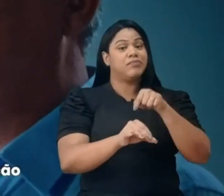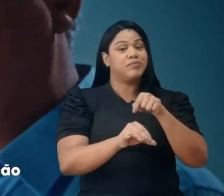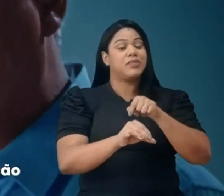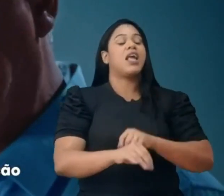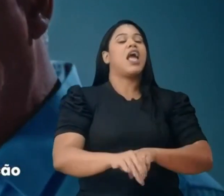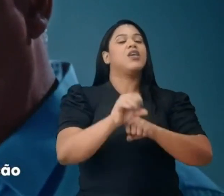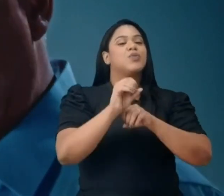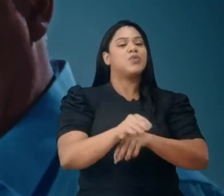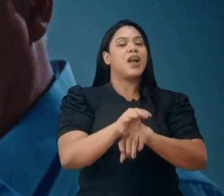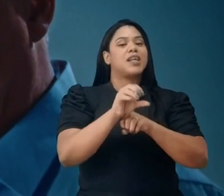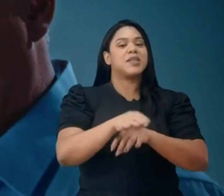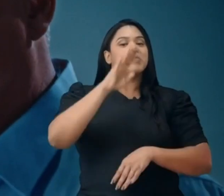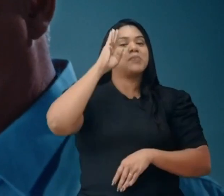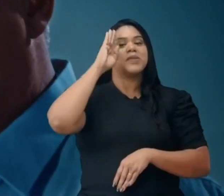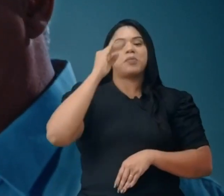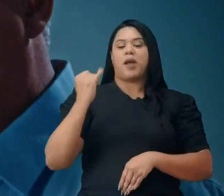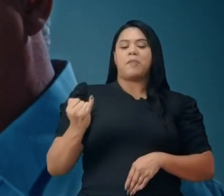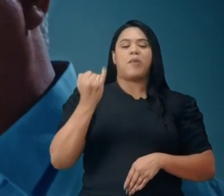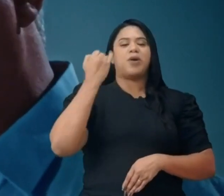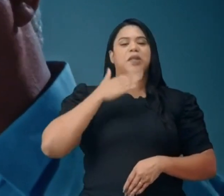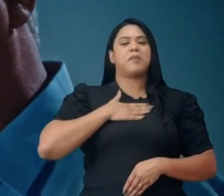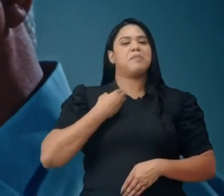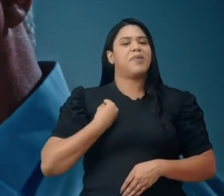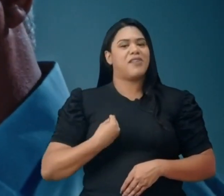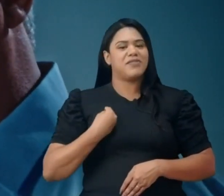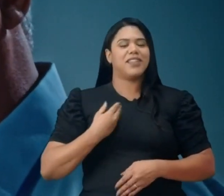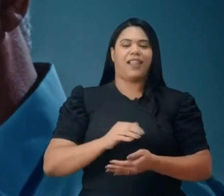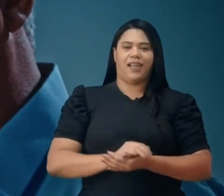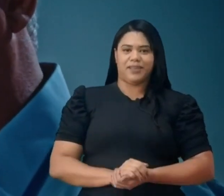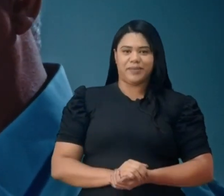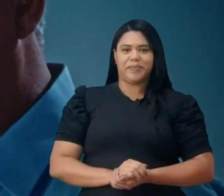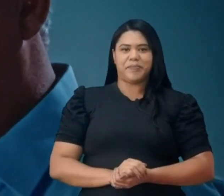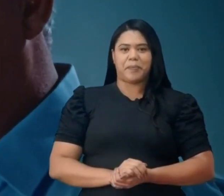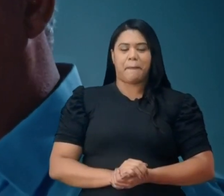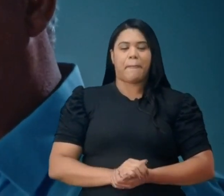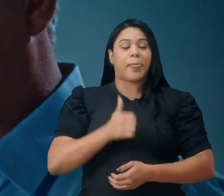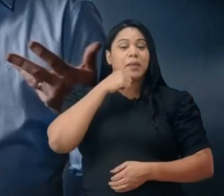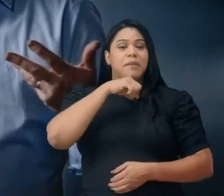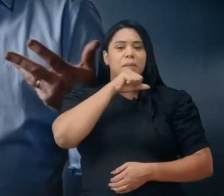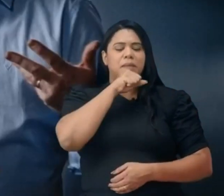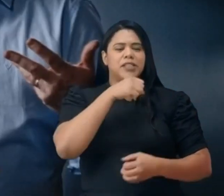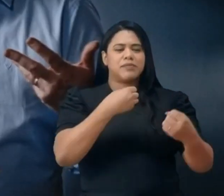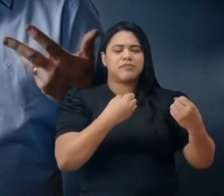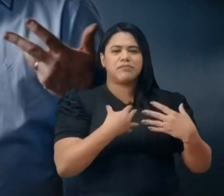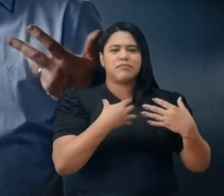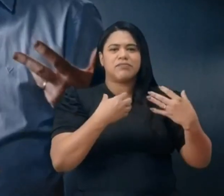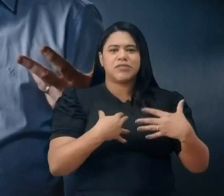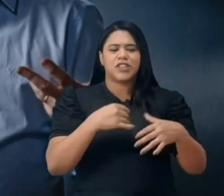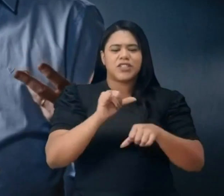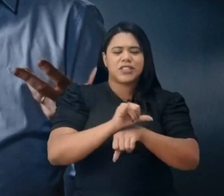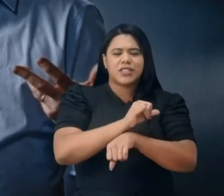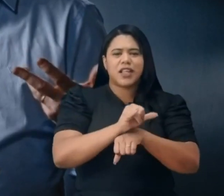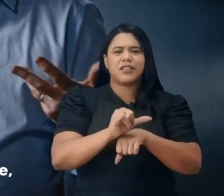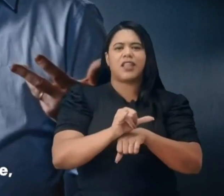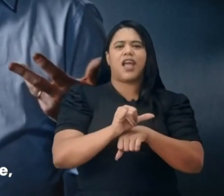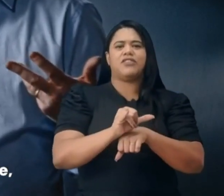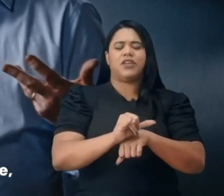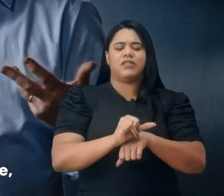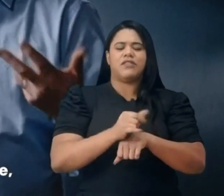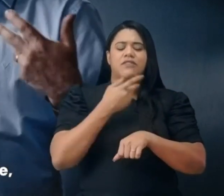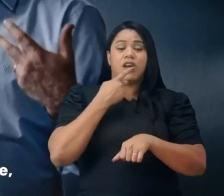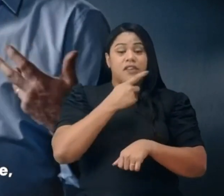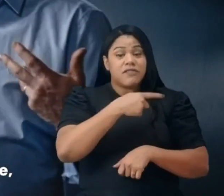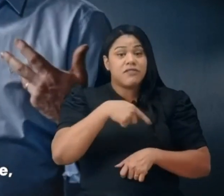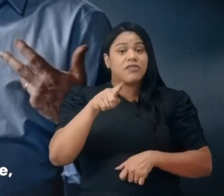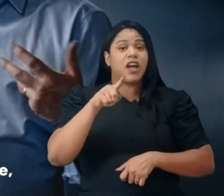com educação, que eu acho que se você perguntar, a coisa mais importante que eu tive na minha vida, como ferramenta para o meu desenvolvimento,